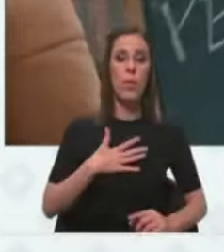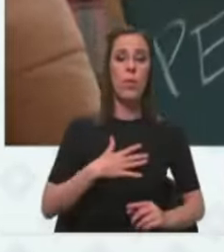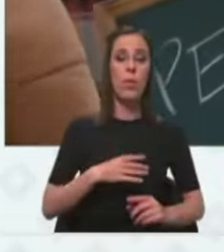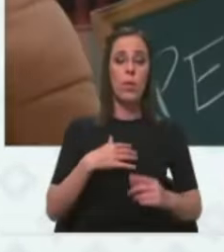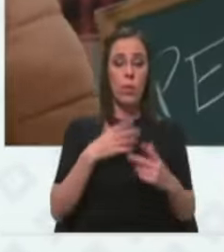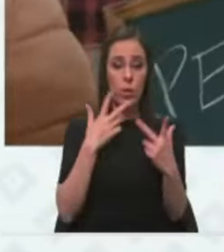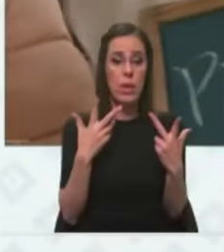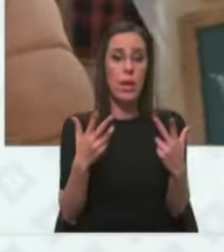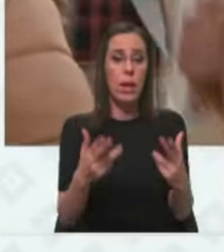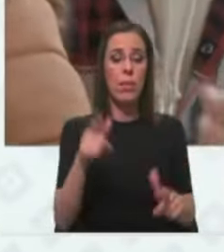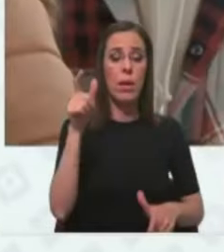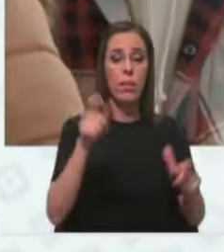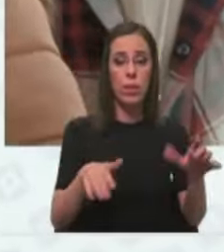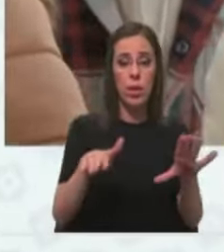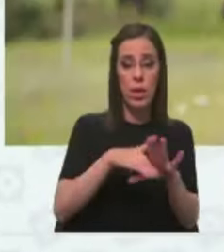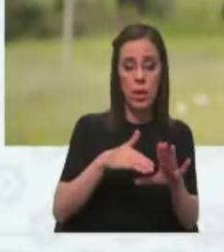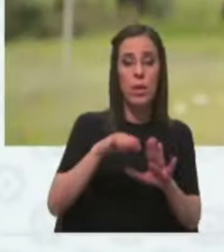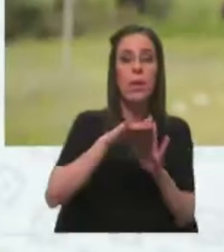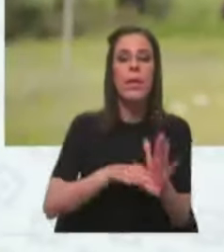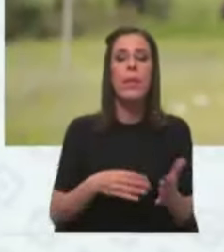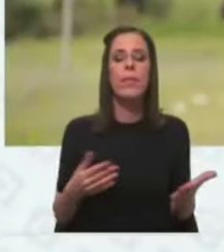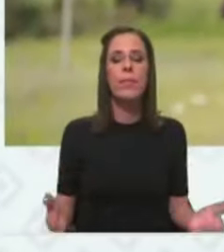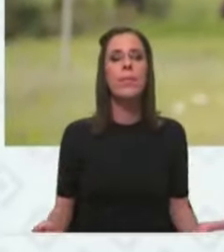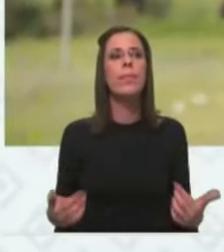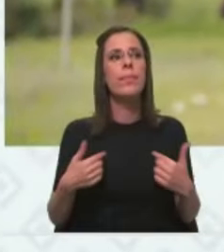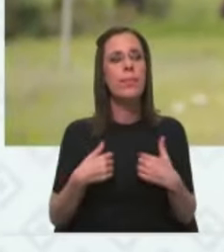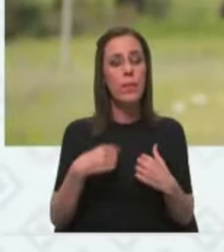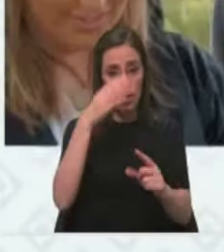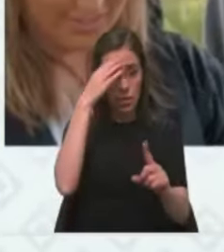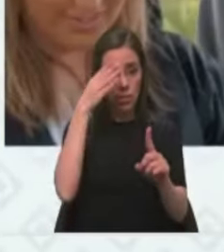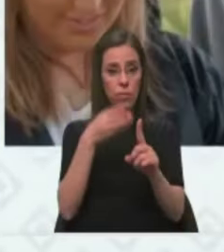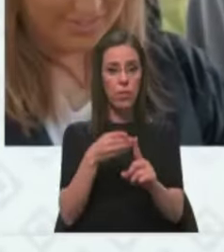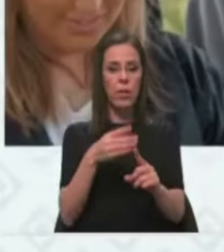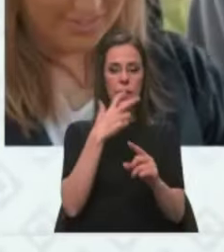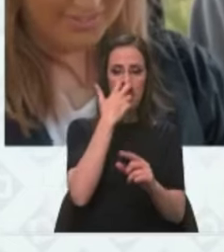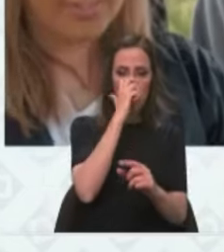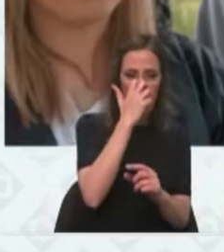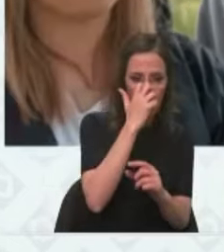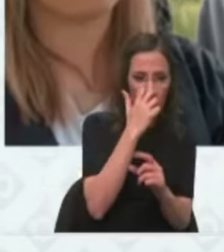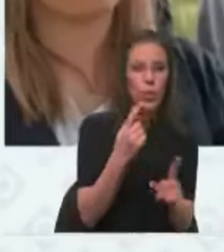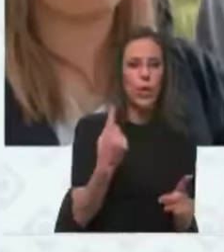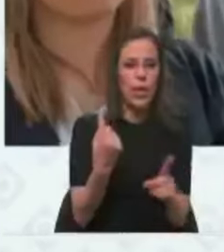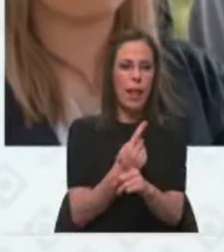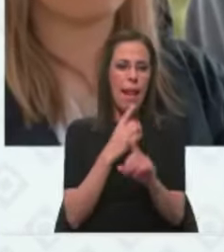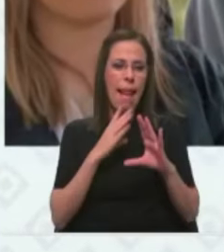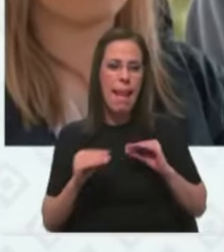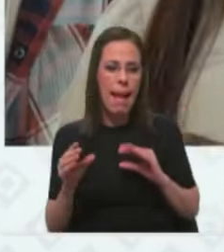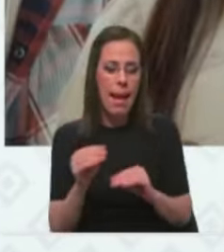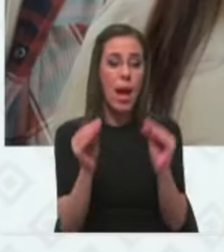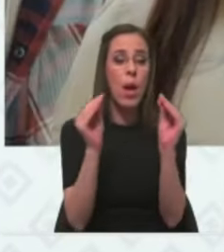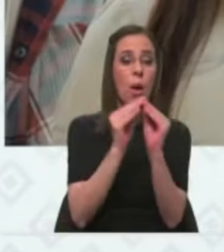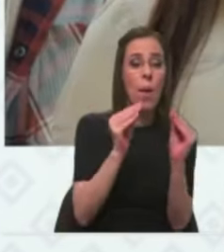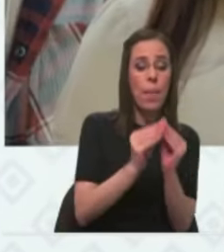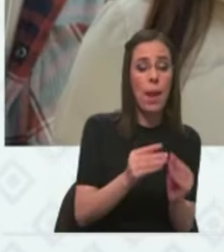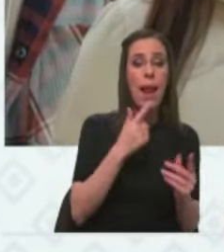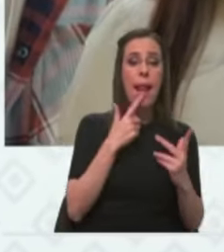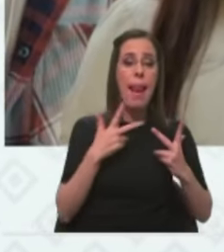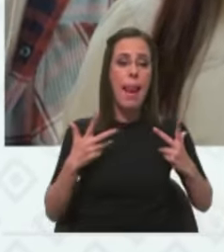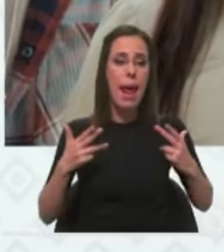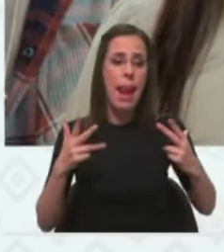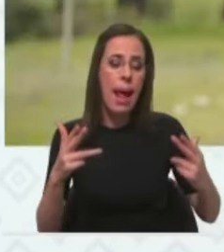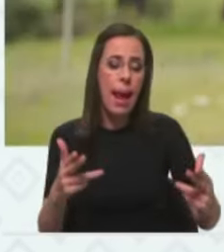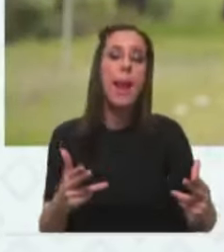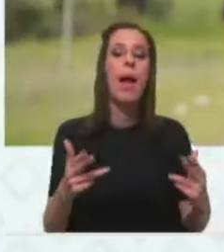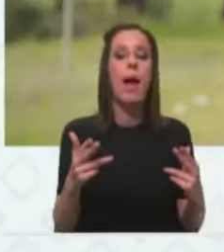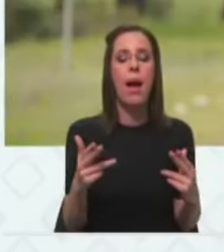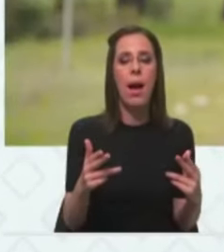sempre critiquei nas pessoas que participam nestes programas então estava tão ficado nisso comos Kiss aquela coisinha kisses combinações maldicen andar no